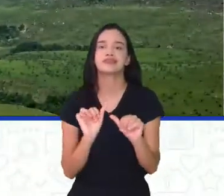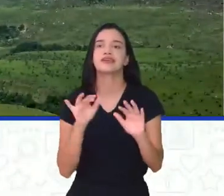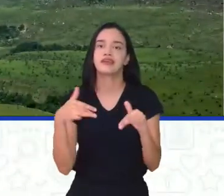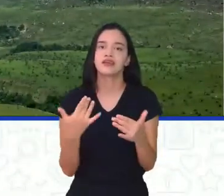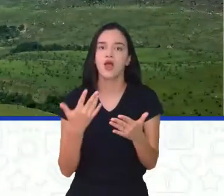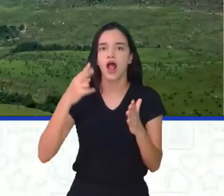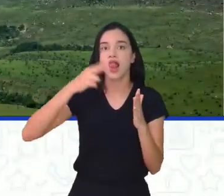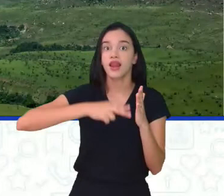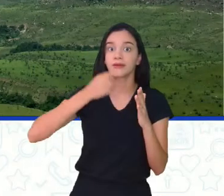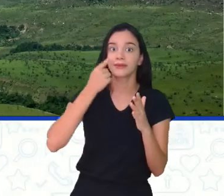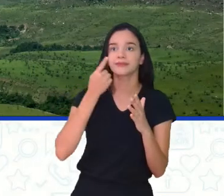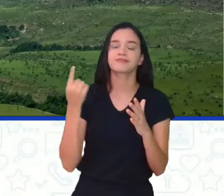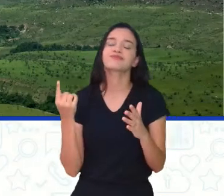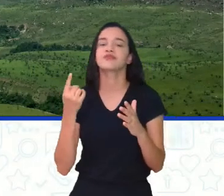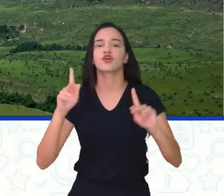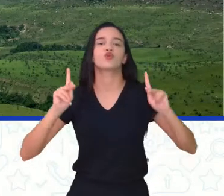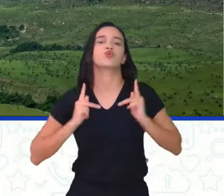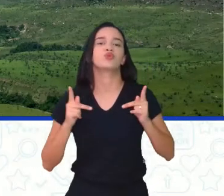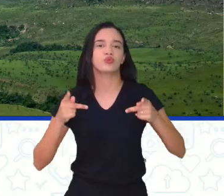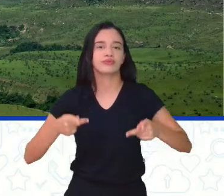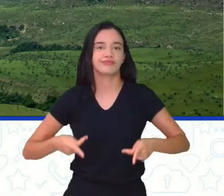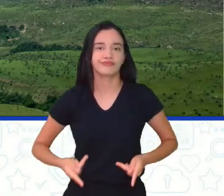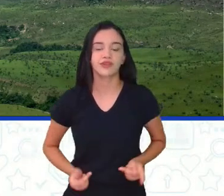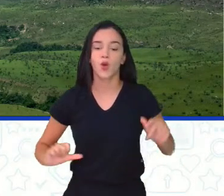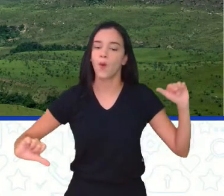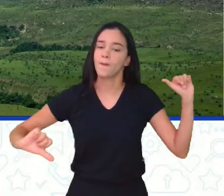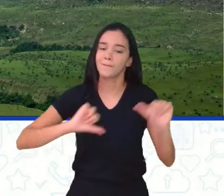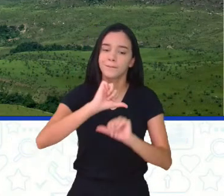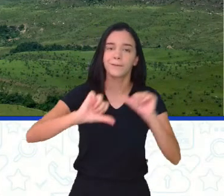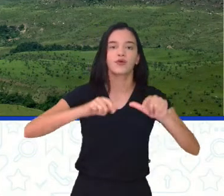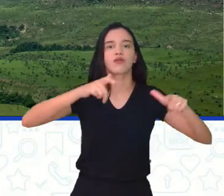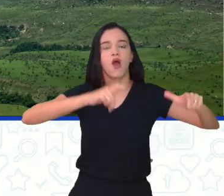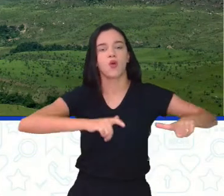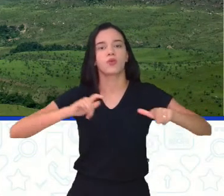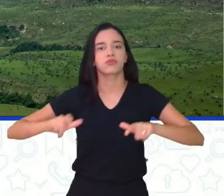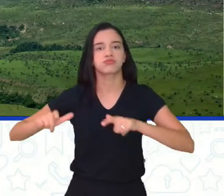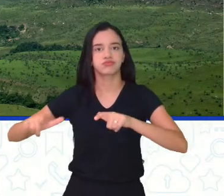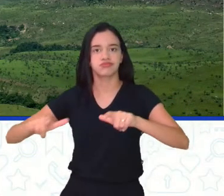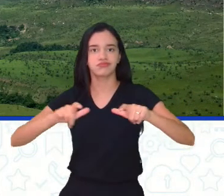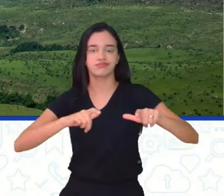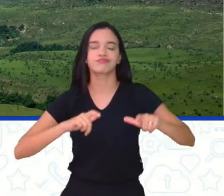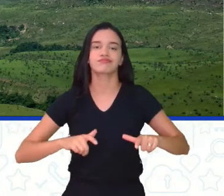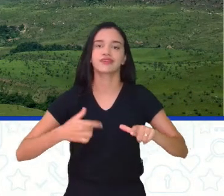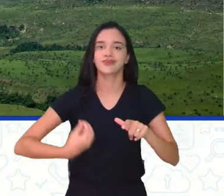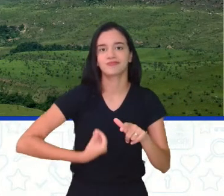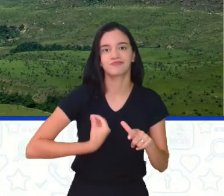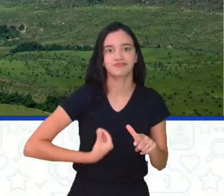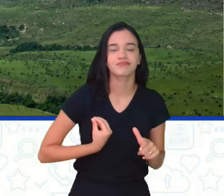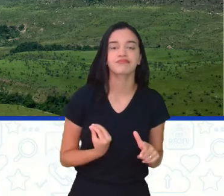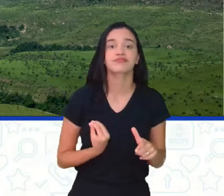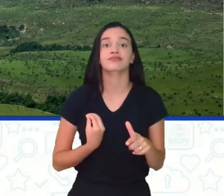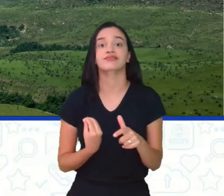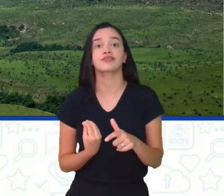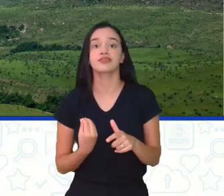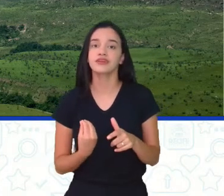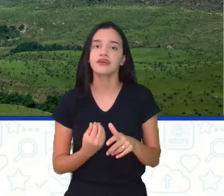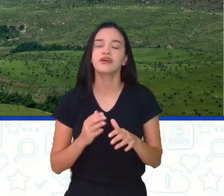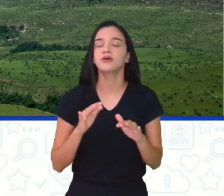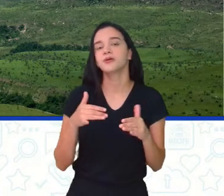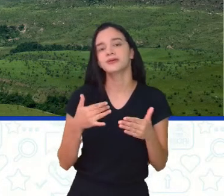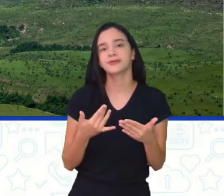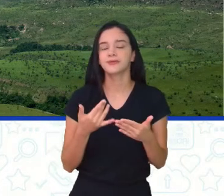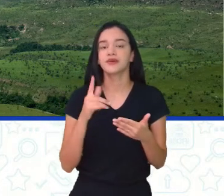lê comigo, ó, o ser humano altera o ambiente em que vive, para aí